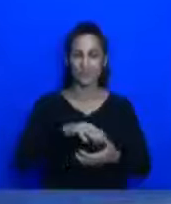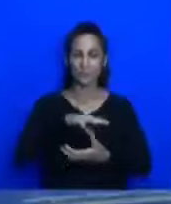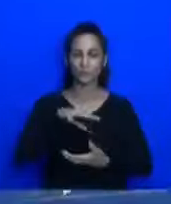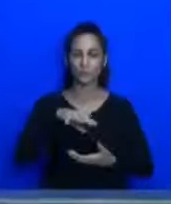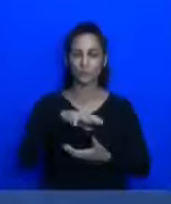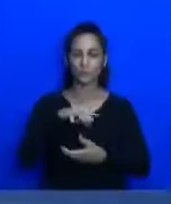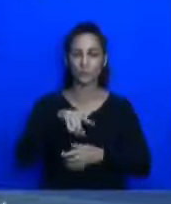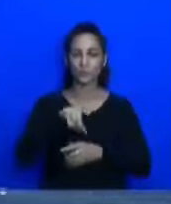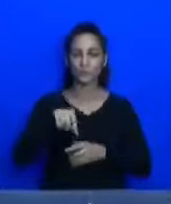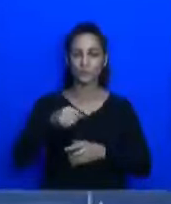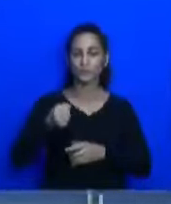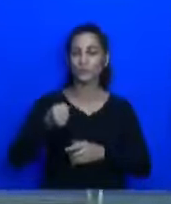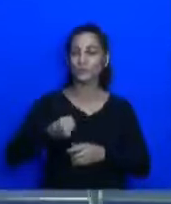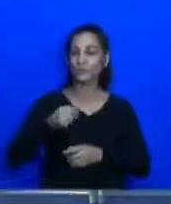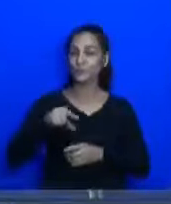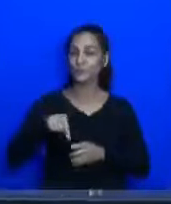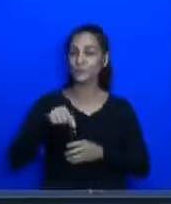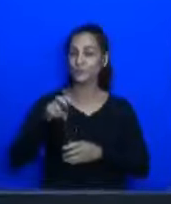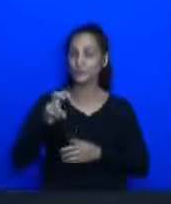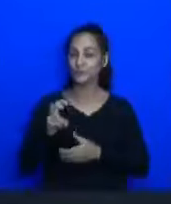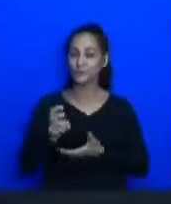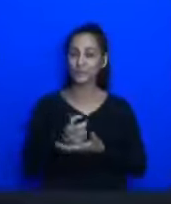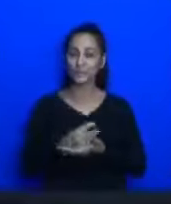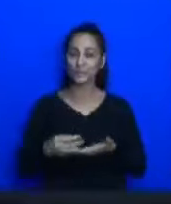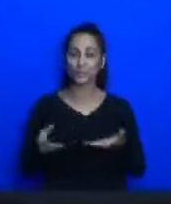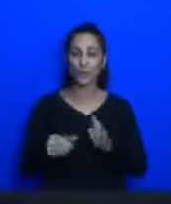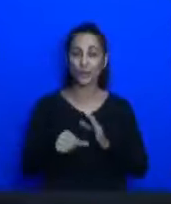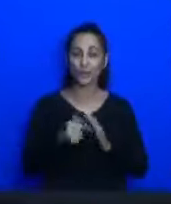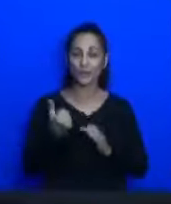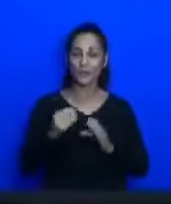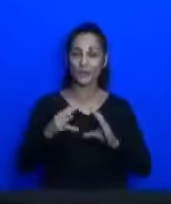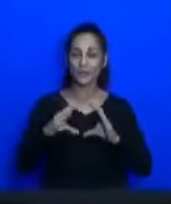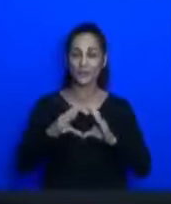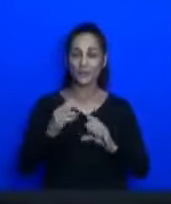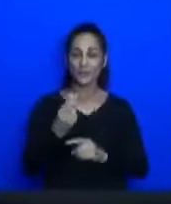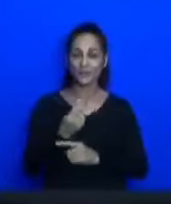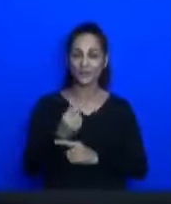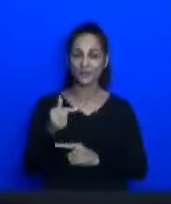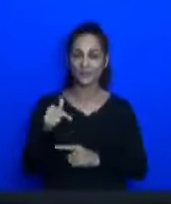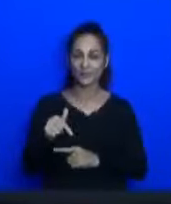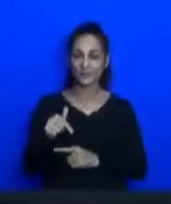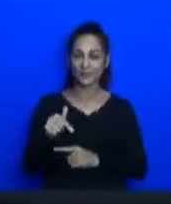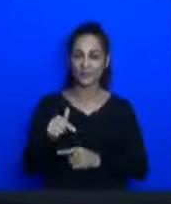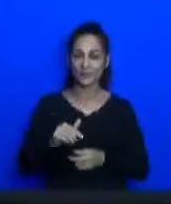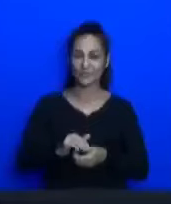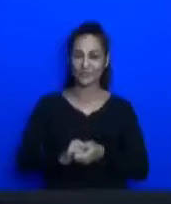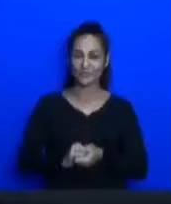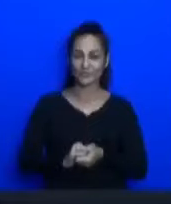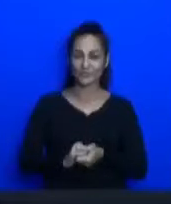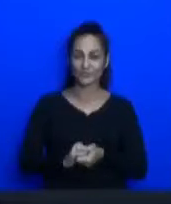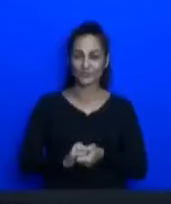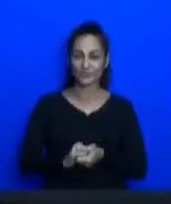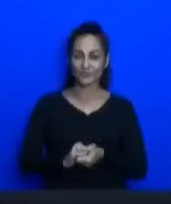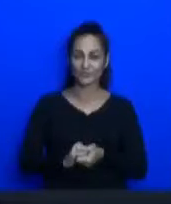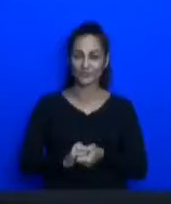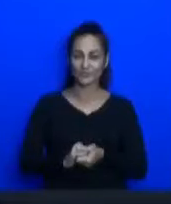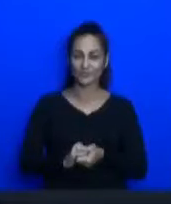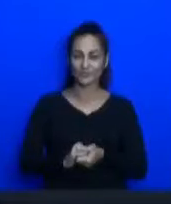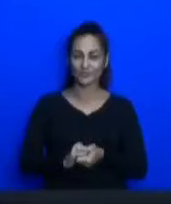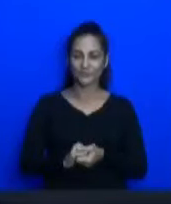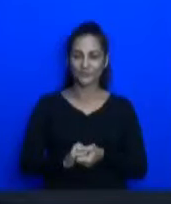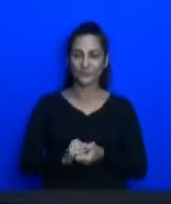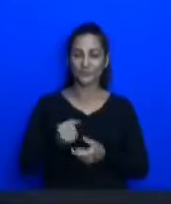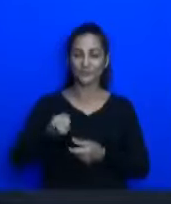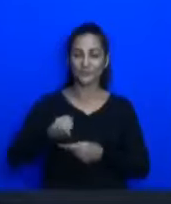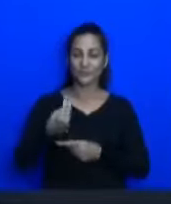Globo girando para o sorteio das 5 dezenas da quina. Já saiu a primeira, o número 27. A primeira dezena sorteada das 5 da quina dessa